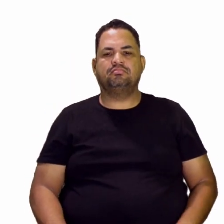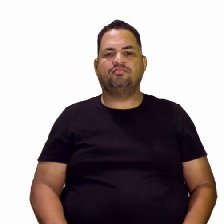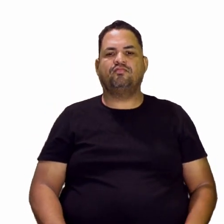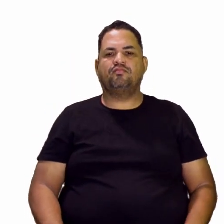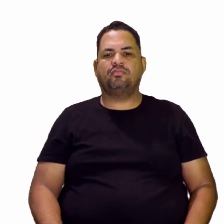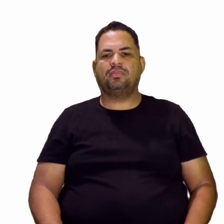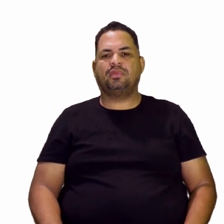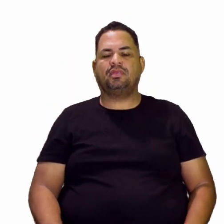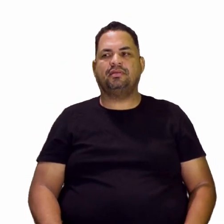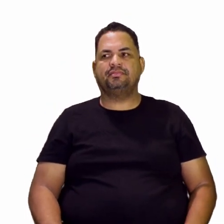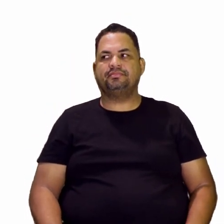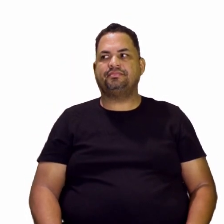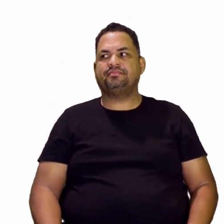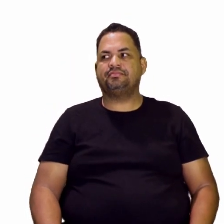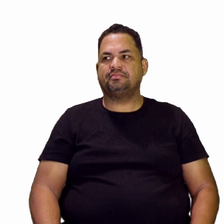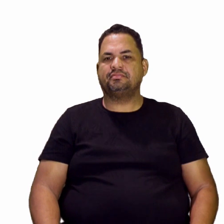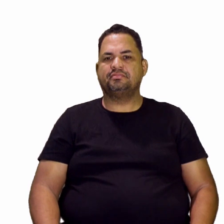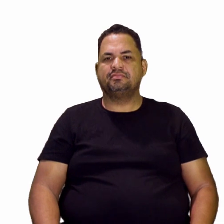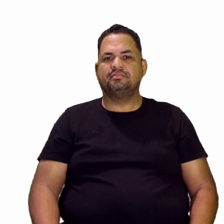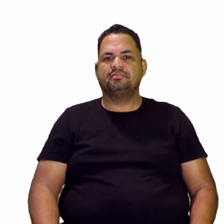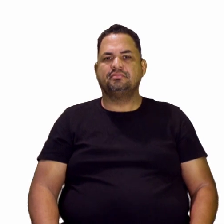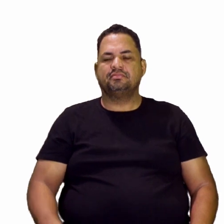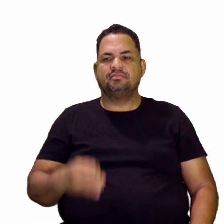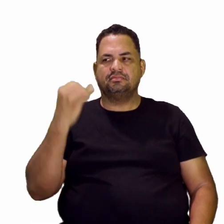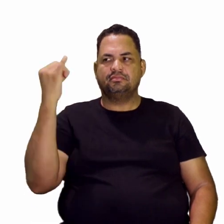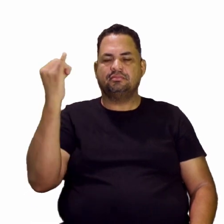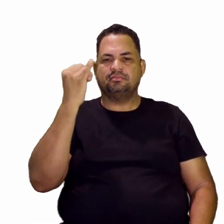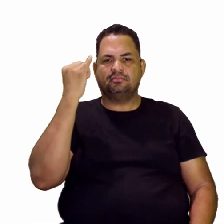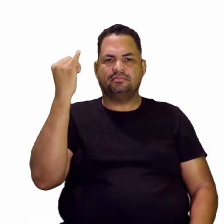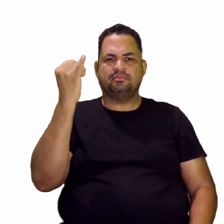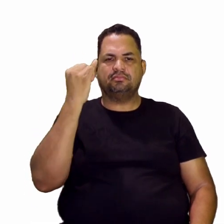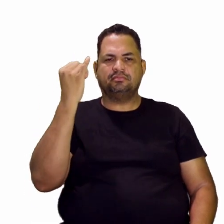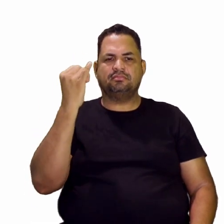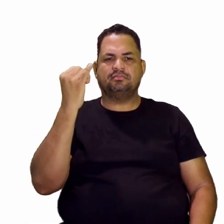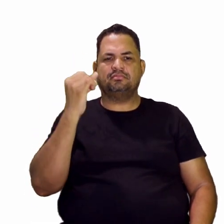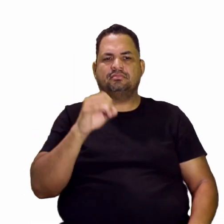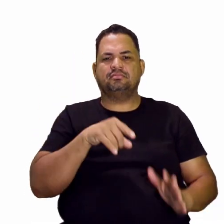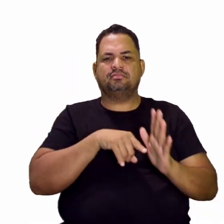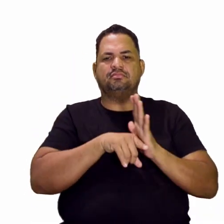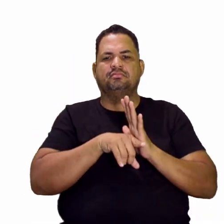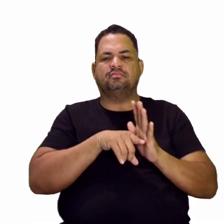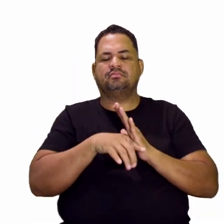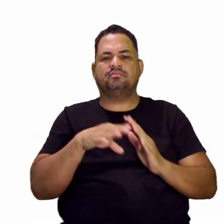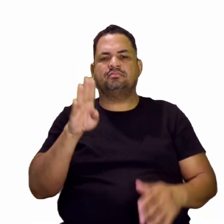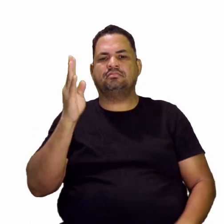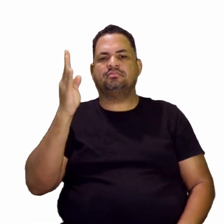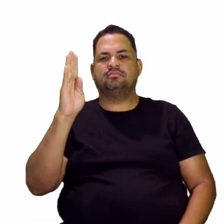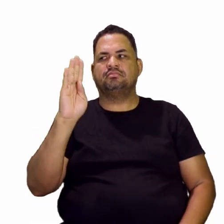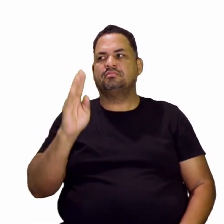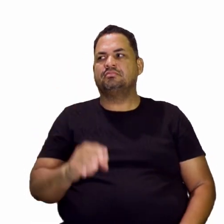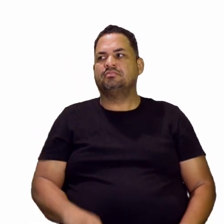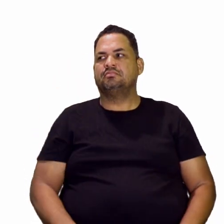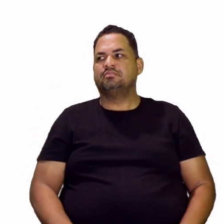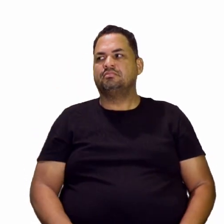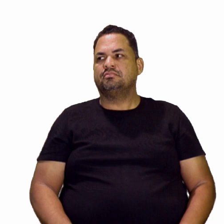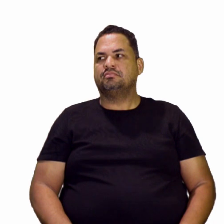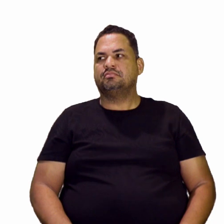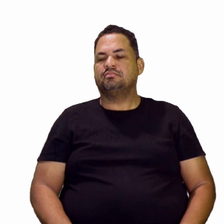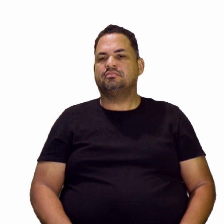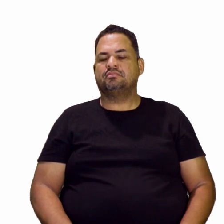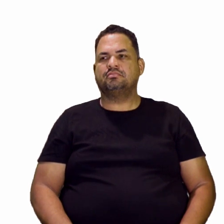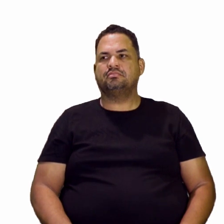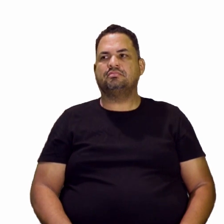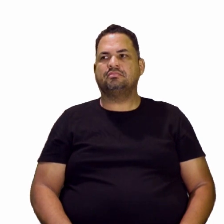bom? Então, a importância da pesquisa em biologia. Biologia, sobretudo, a gente lida